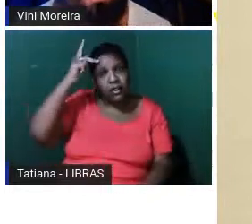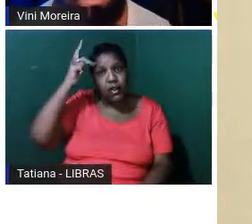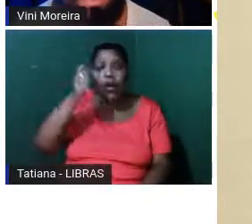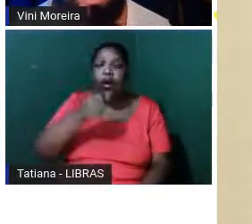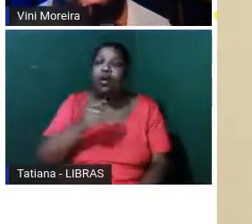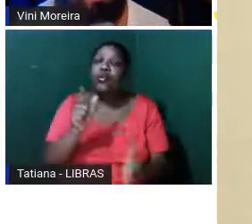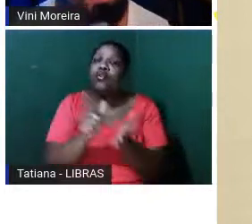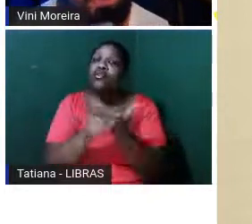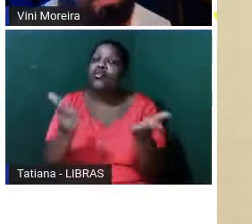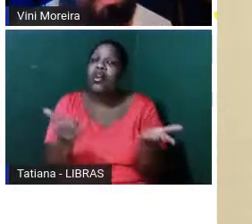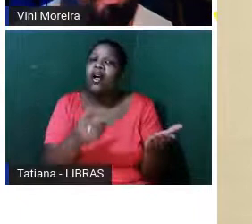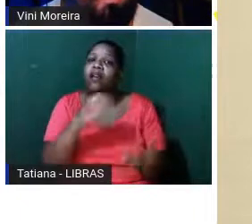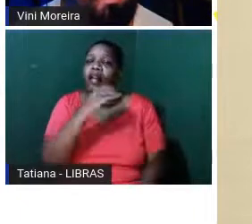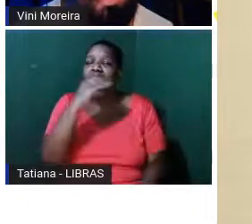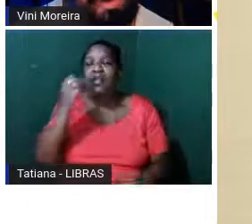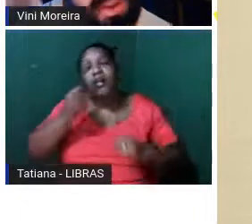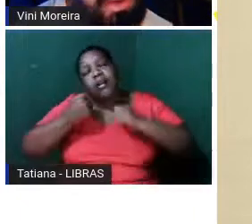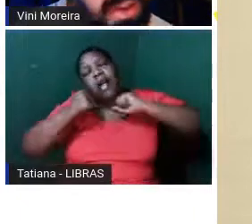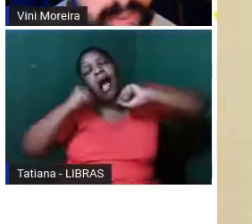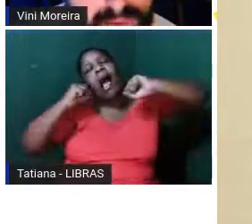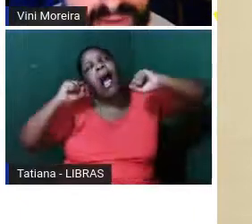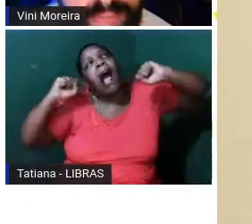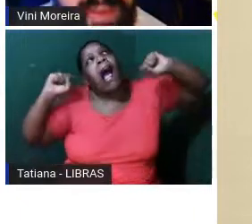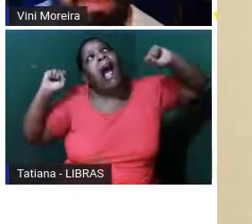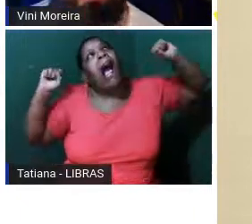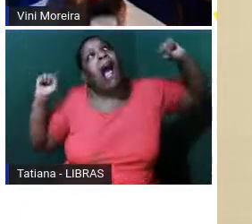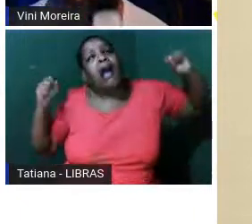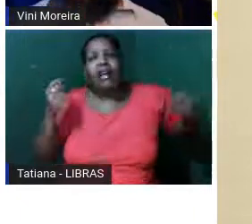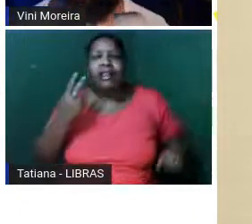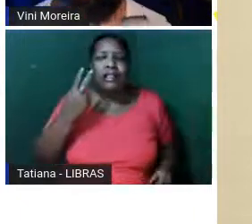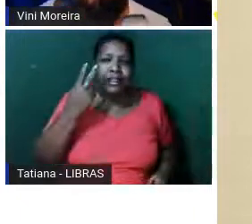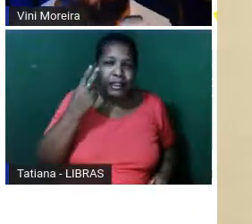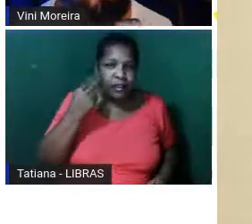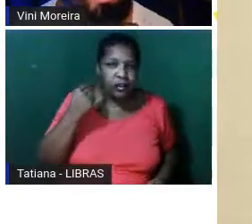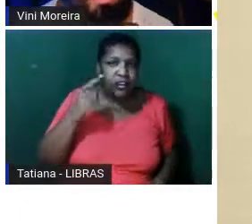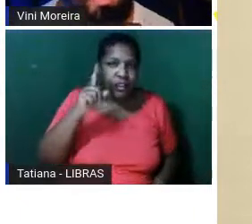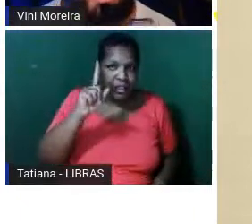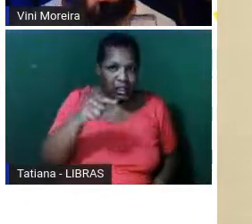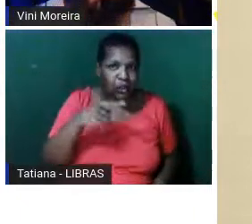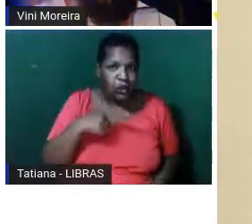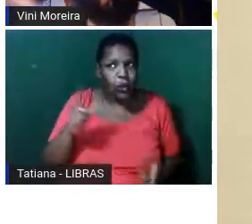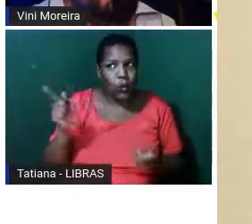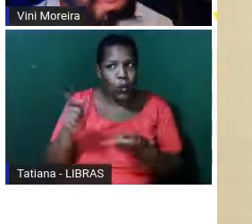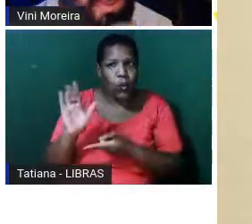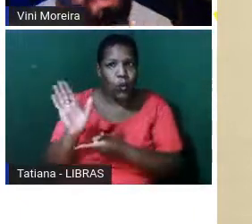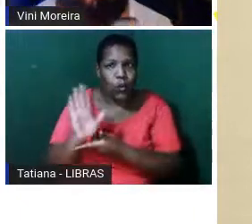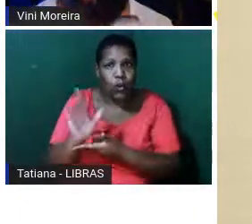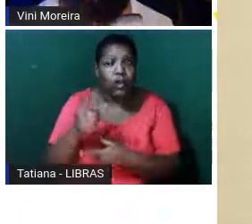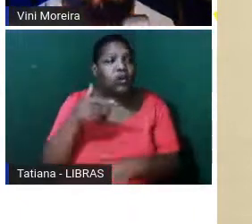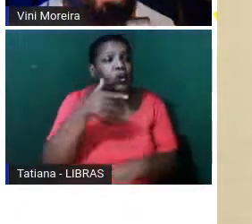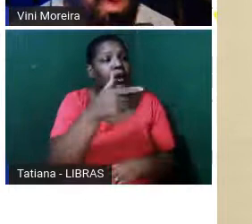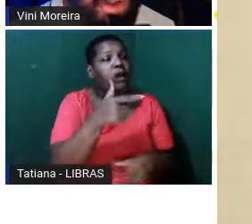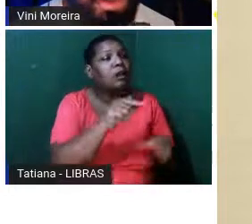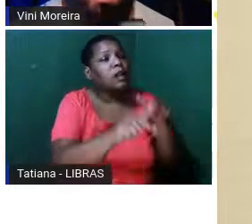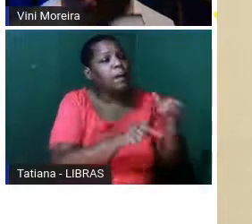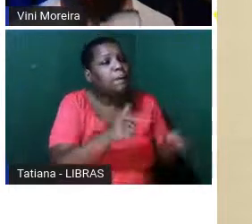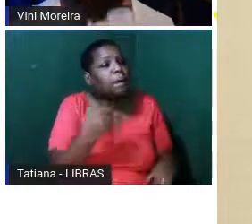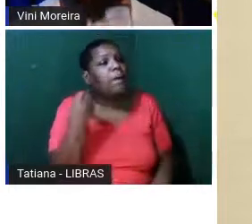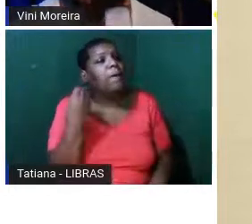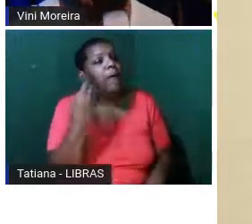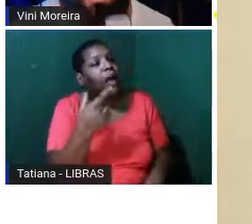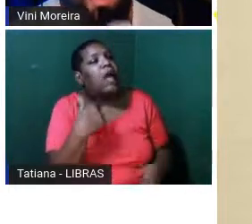um jovem adulto acordando em Taguatinga Fontes passa o curta indo trabalhar pegamos